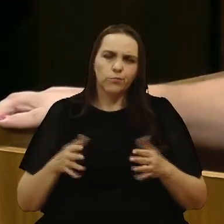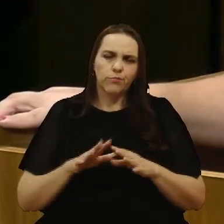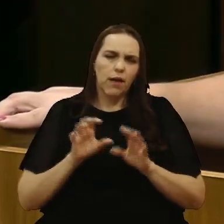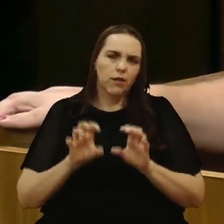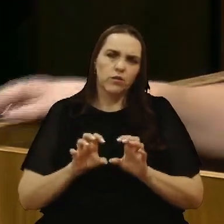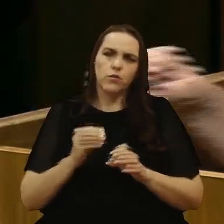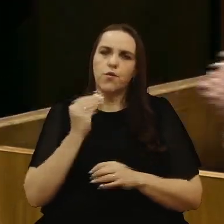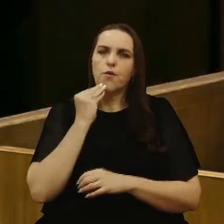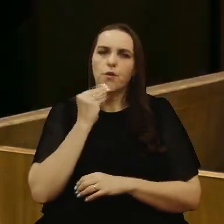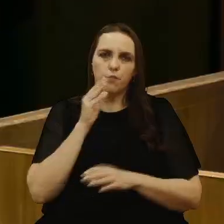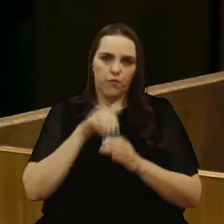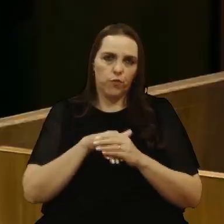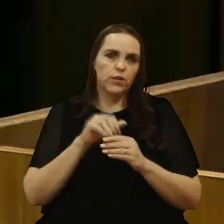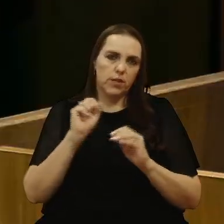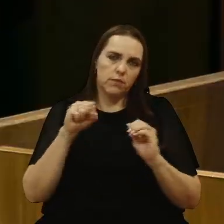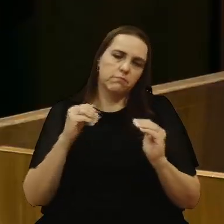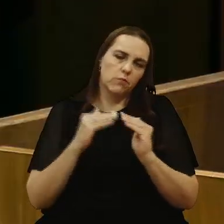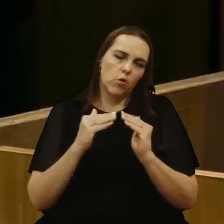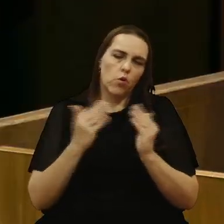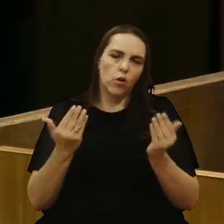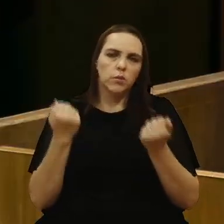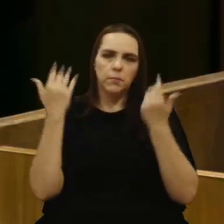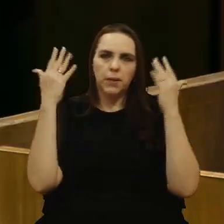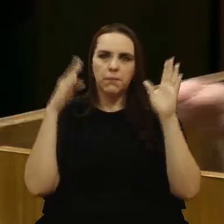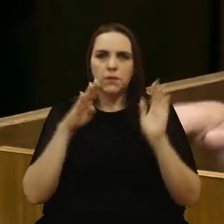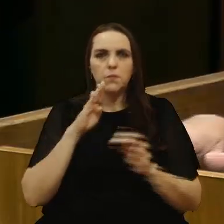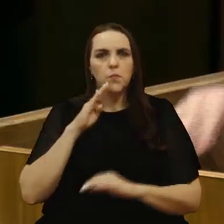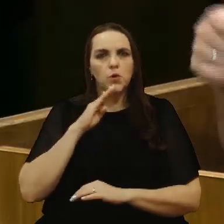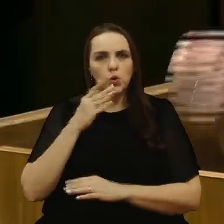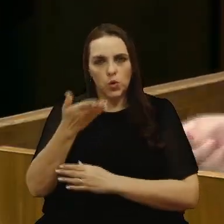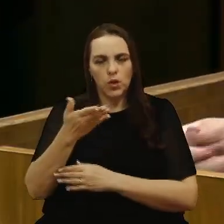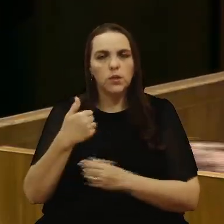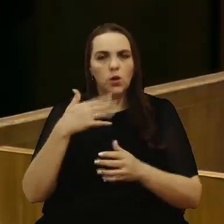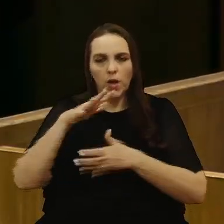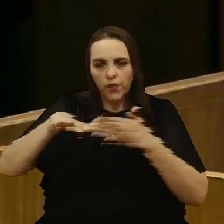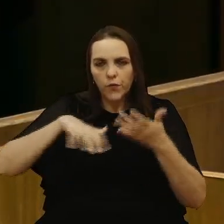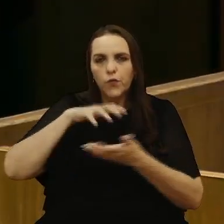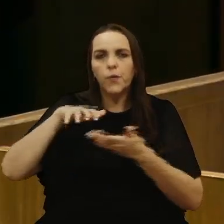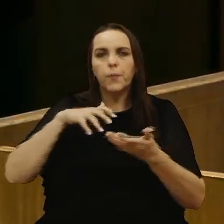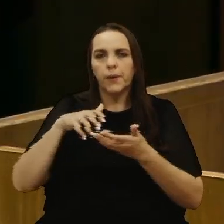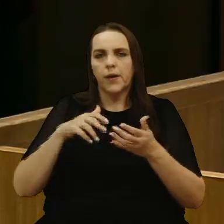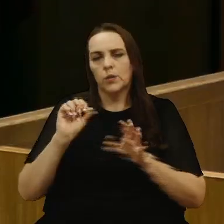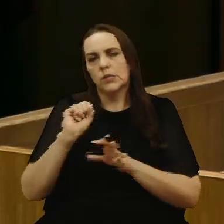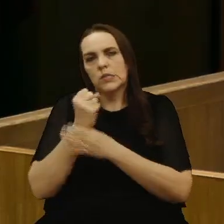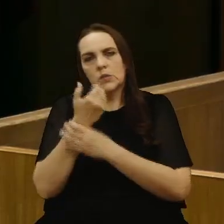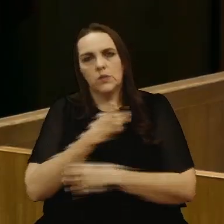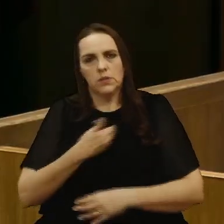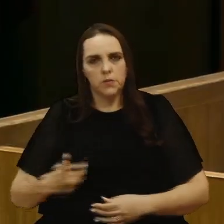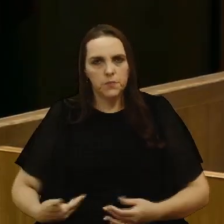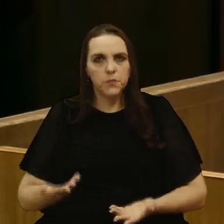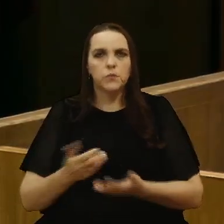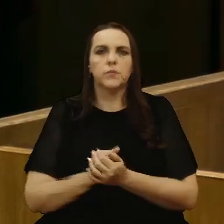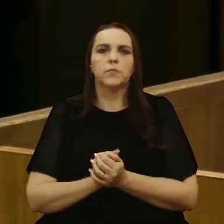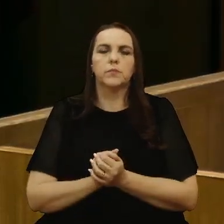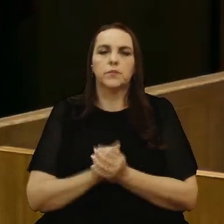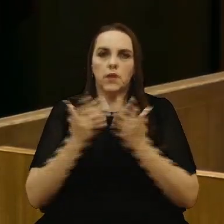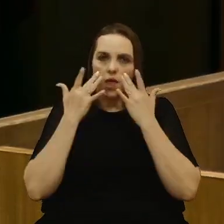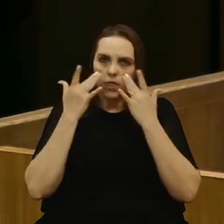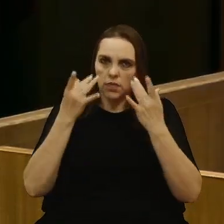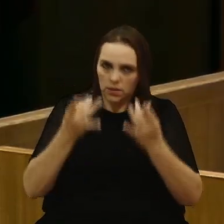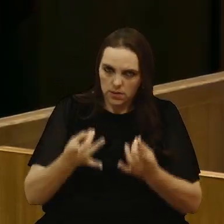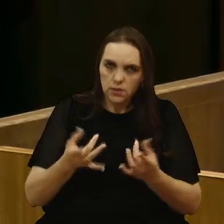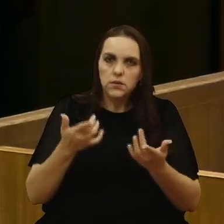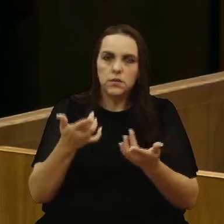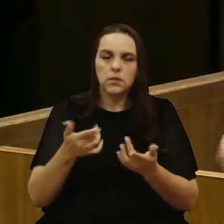Obviamente, votarei favorável e, mais uma vez, parabenizar o vereador Bortola por seu envolvimento na segurança pública, por estar atento